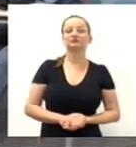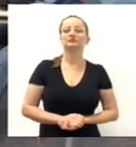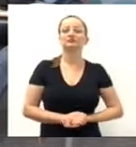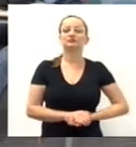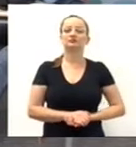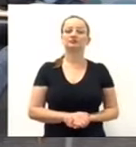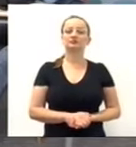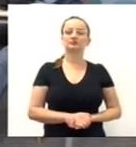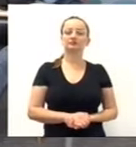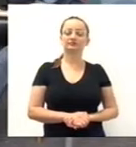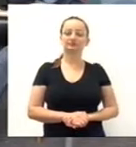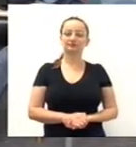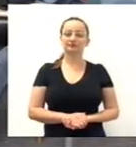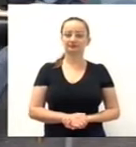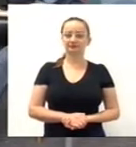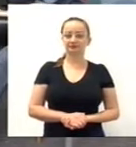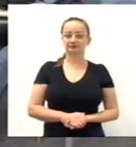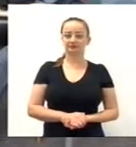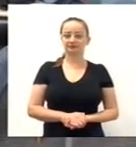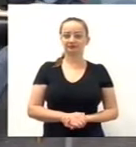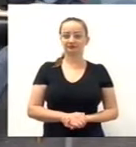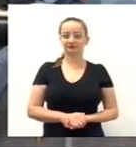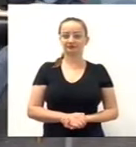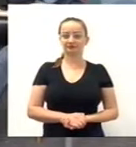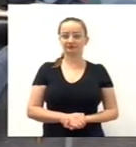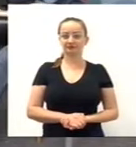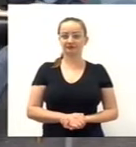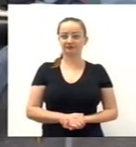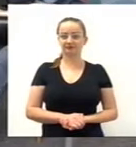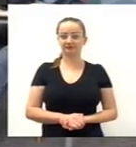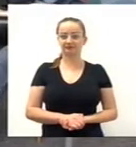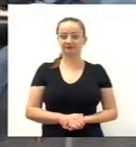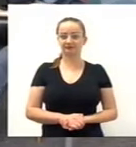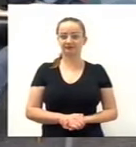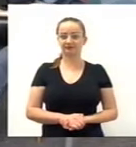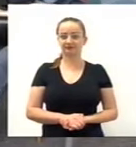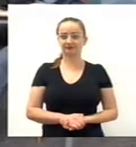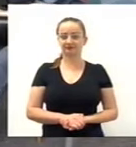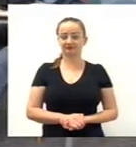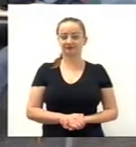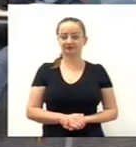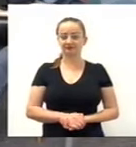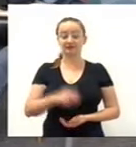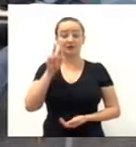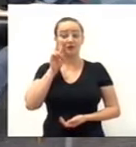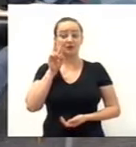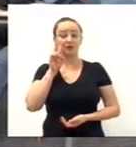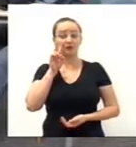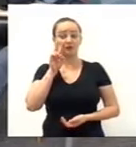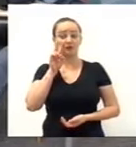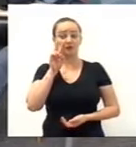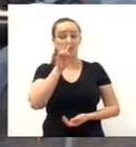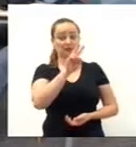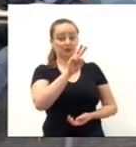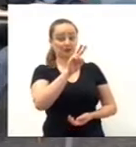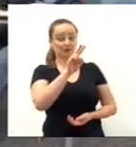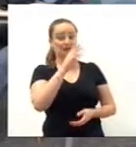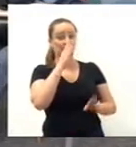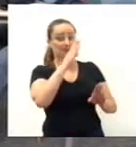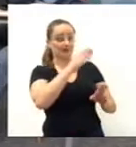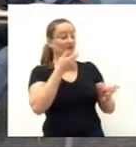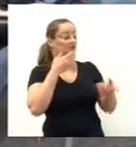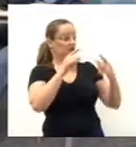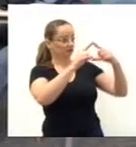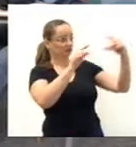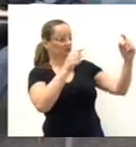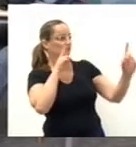ângulo 45 graus. É cateto oposto, ó, tô olhando para ele, ó que bonitinho aqui, ó, tô olhando para ele.